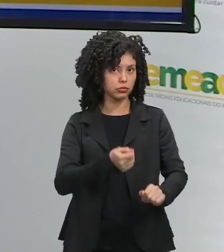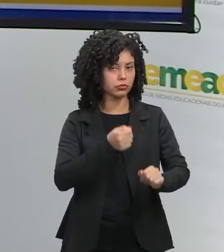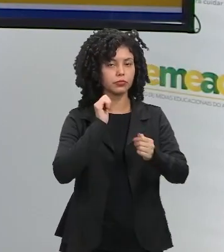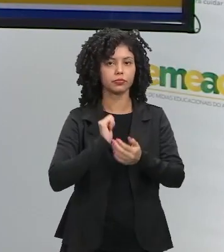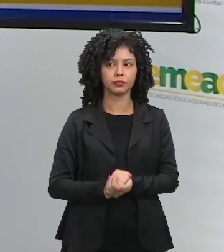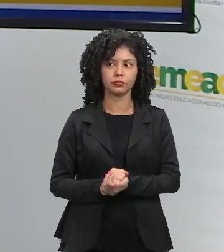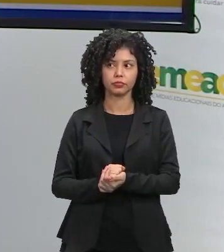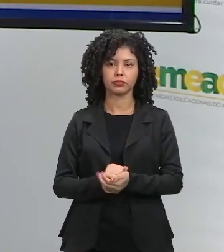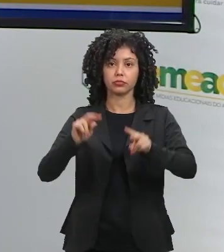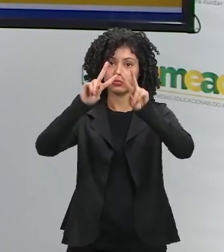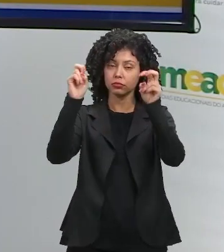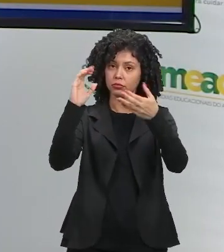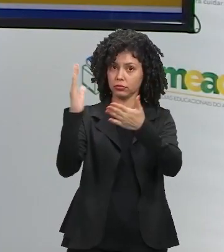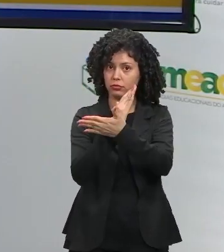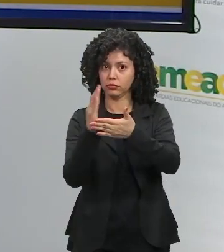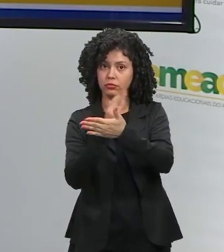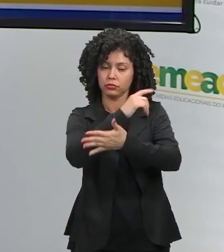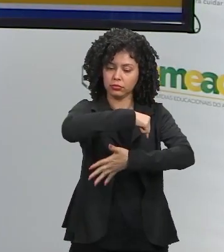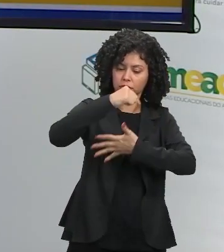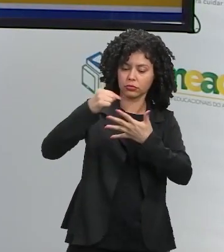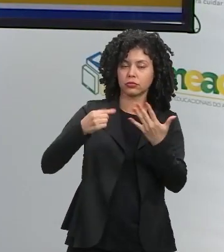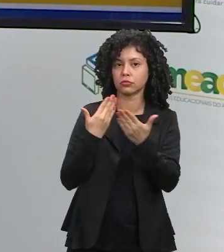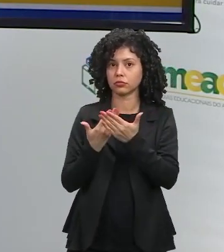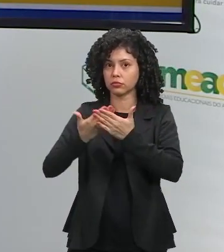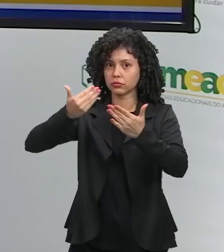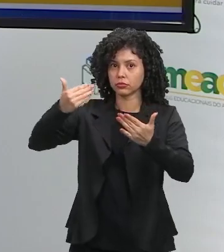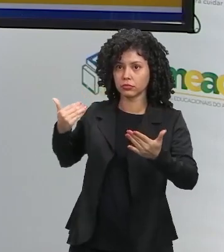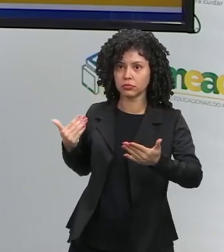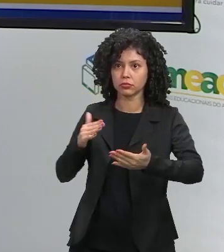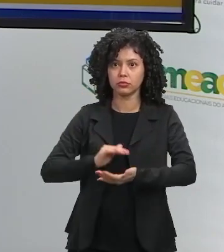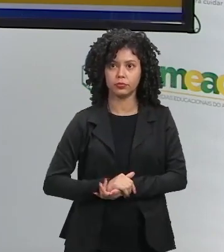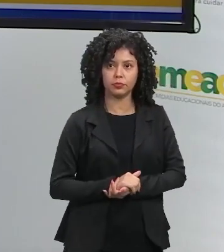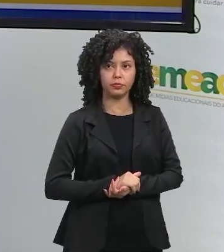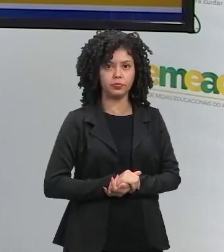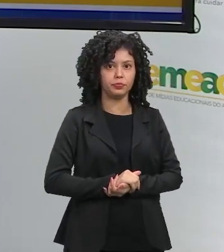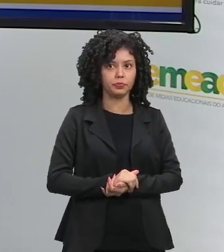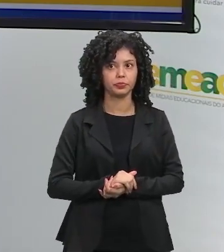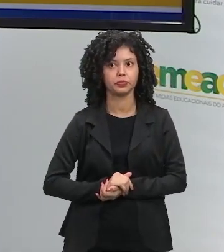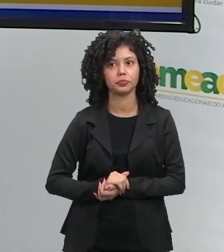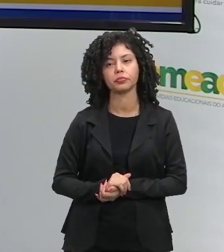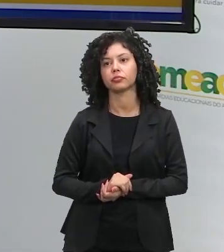lembrada acerca de alguns aspectos da aula passada. Vamos lá comigo na tela?